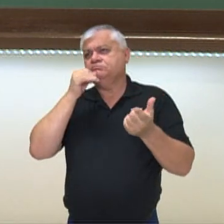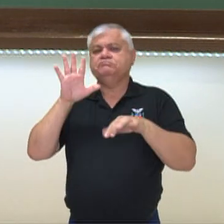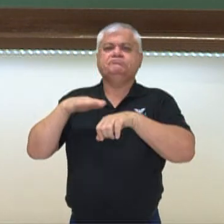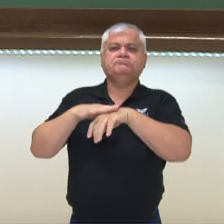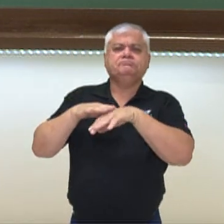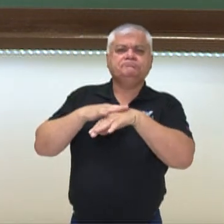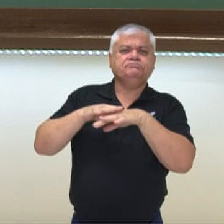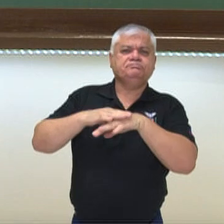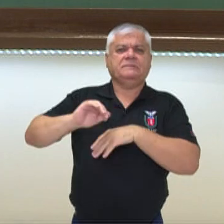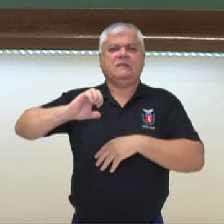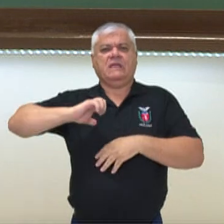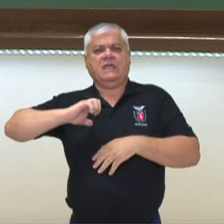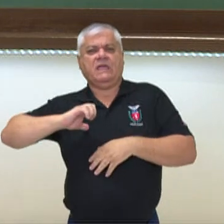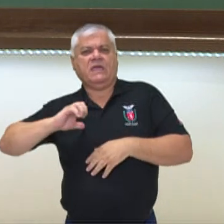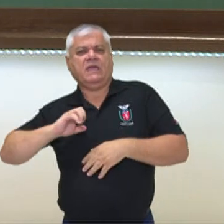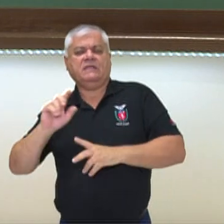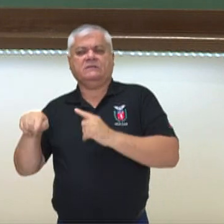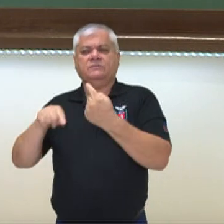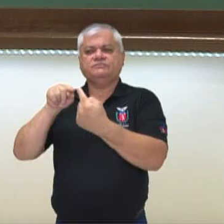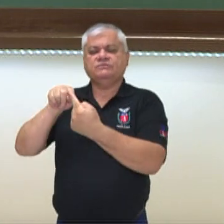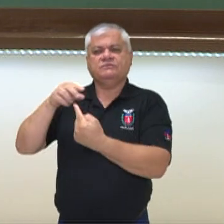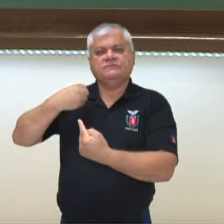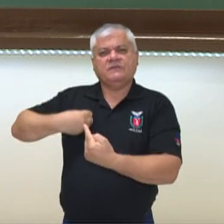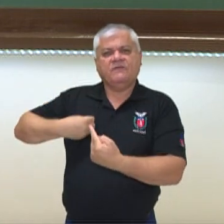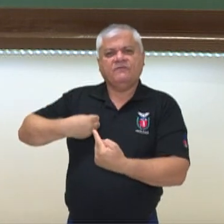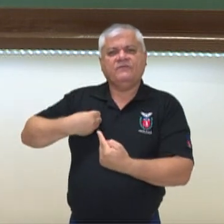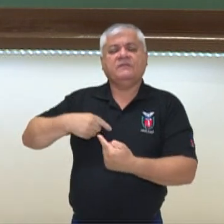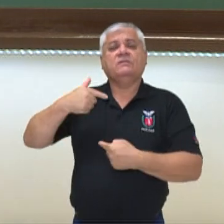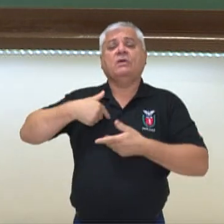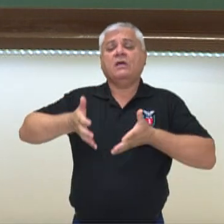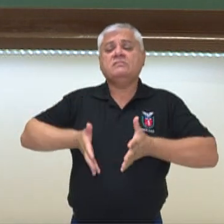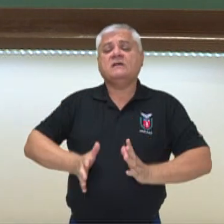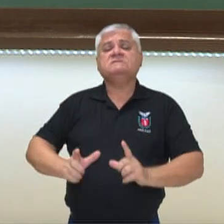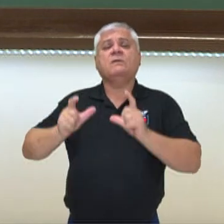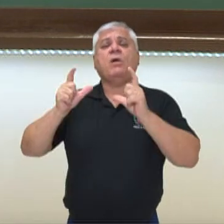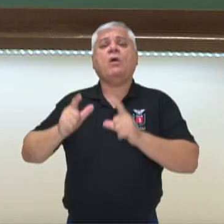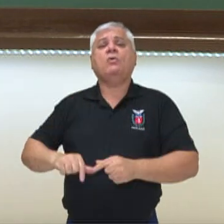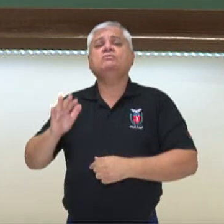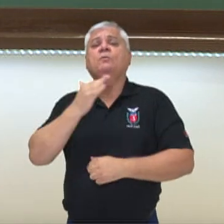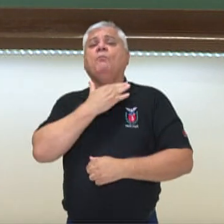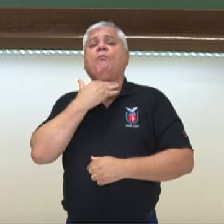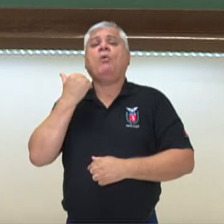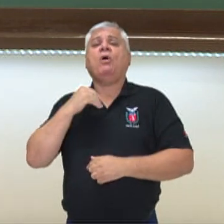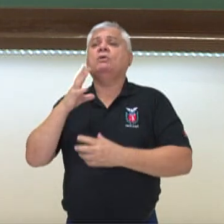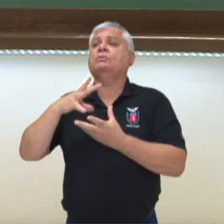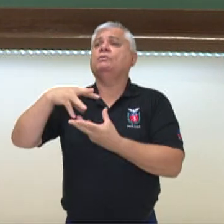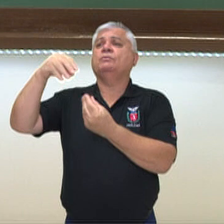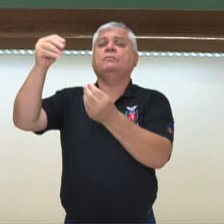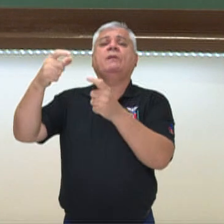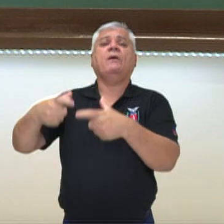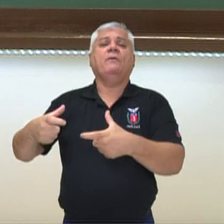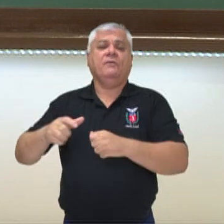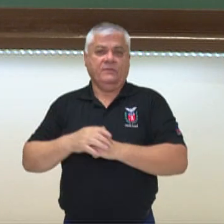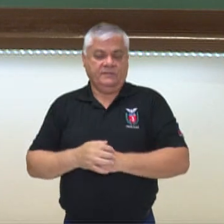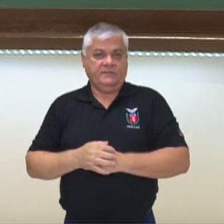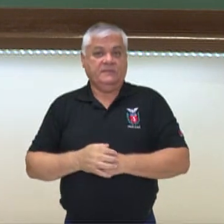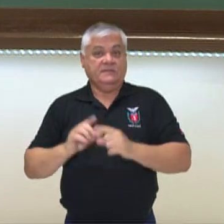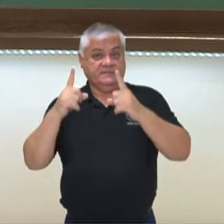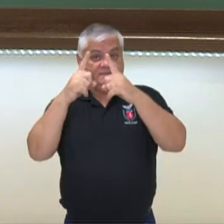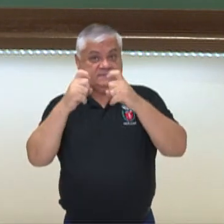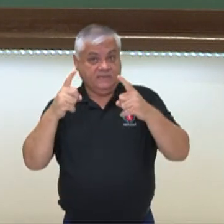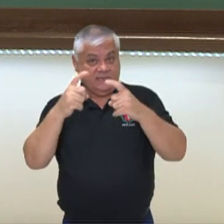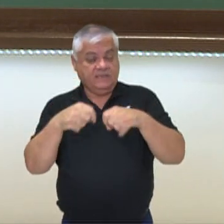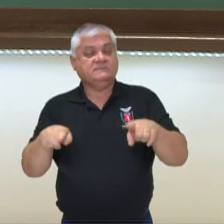de ética, o sentido da vida, de onde viemos, para onde vamos, por que estamos aqui. Ciência, porque eles procuram